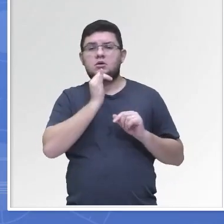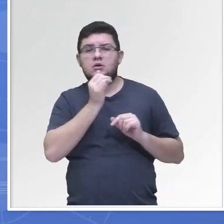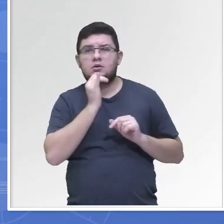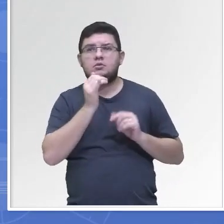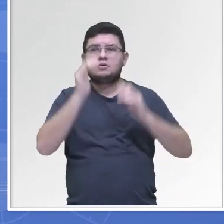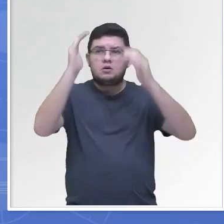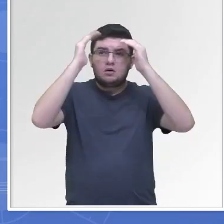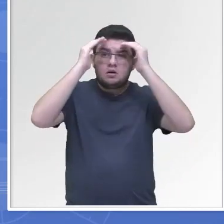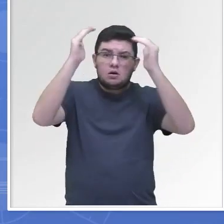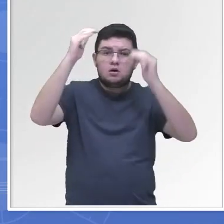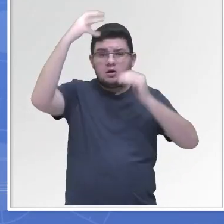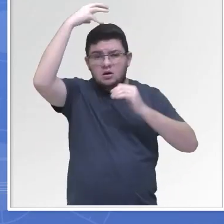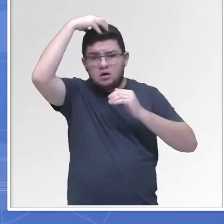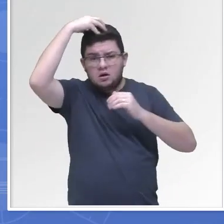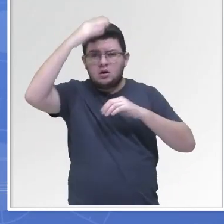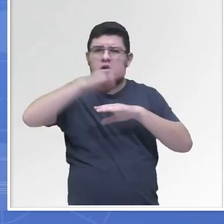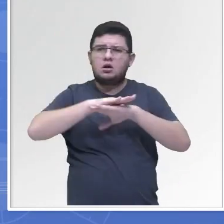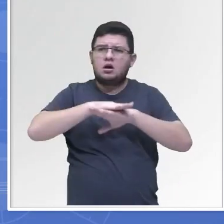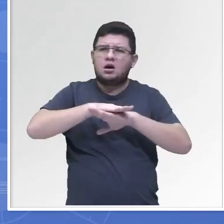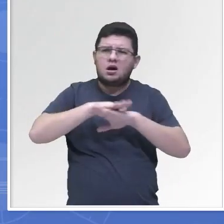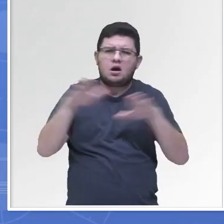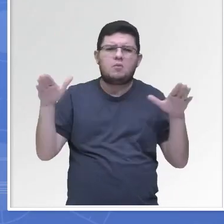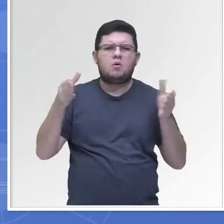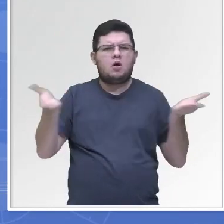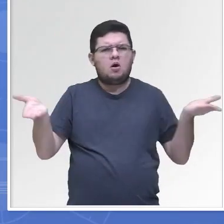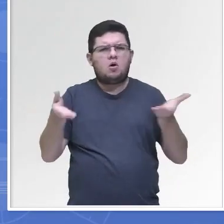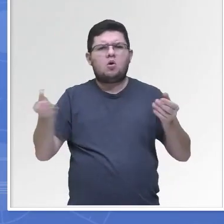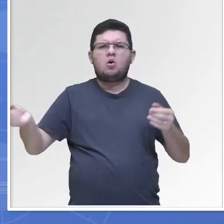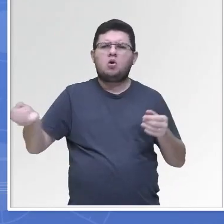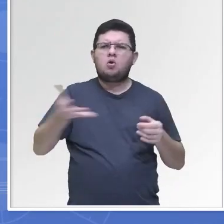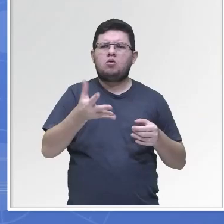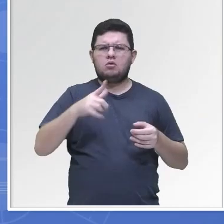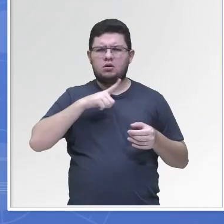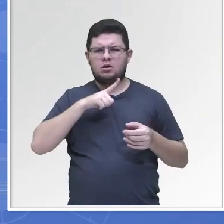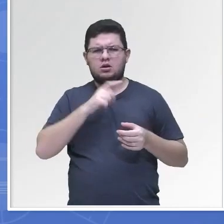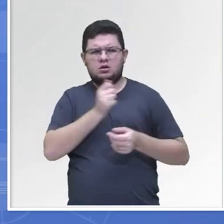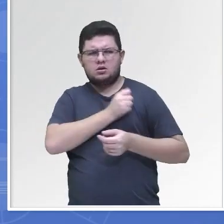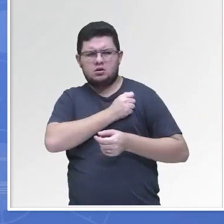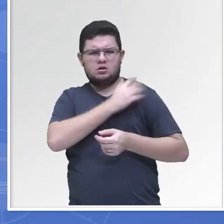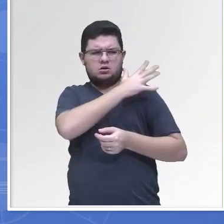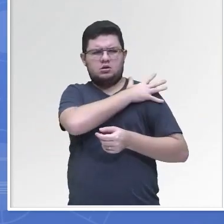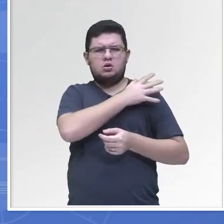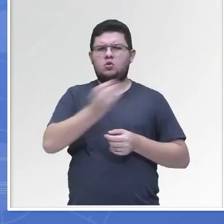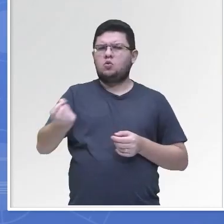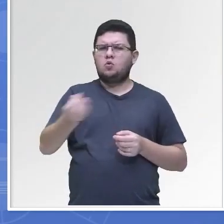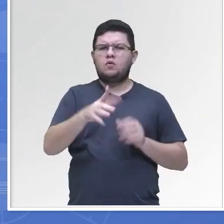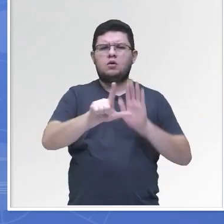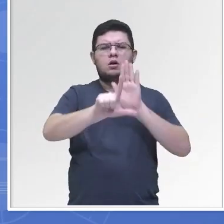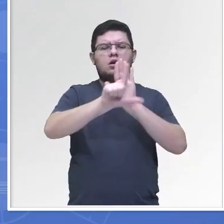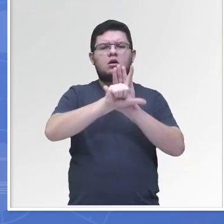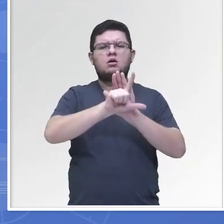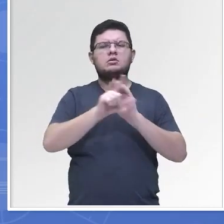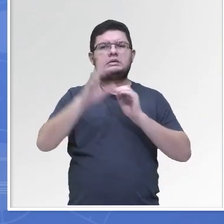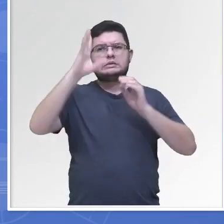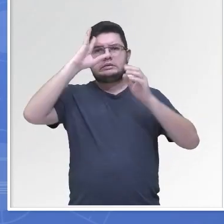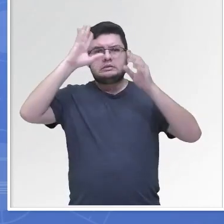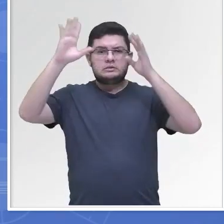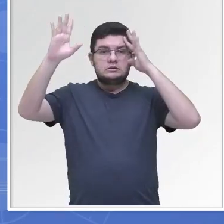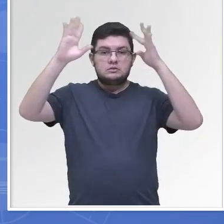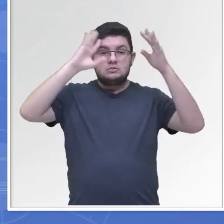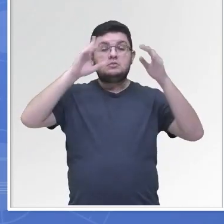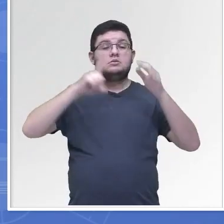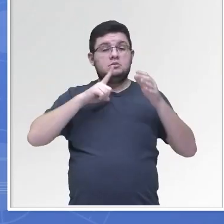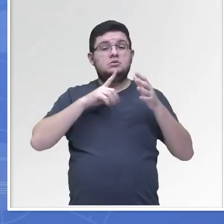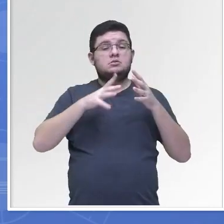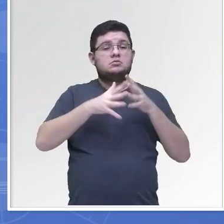tinha um império, cadê o imperador? Agora tem uma república, querem uma nova constituição. Vocês imaginem aí a grande confusão que vai